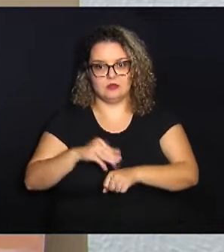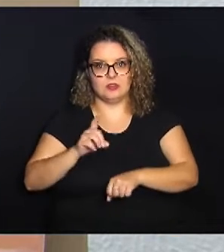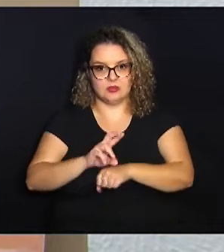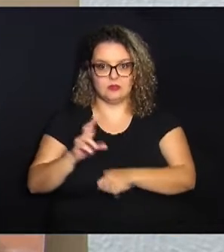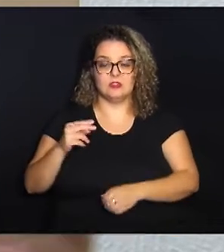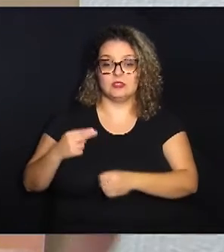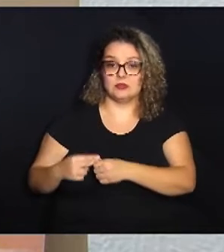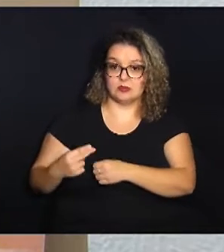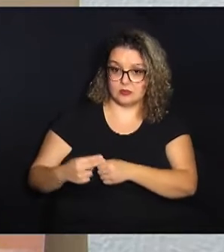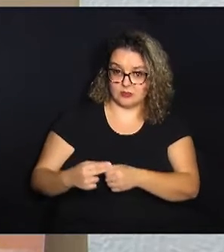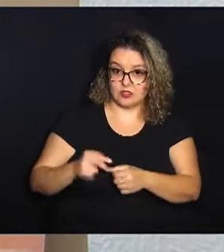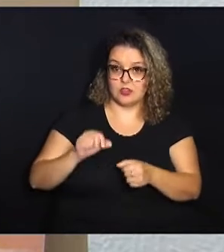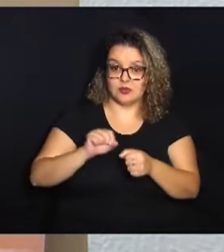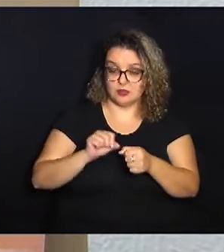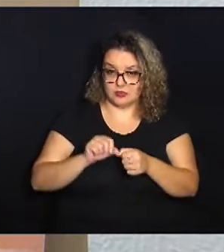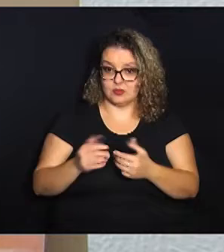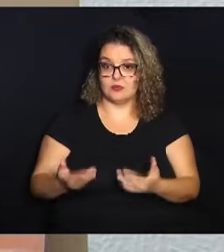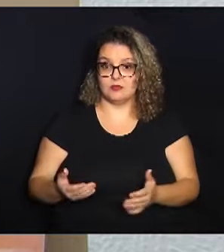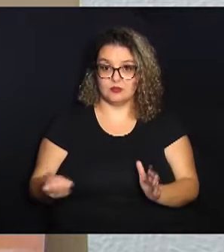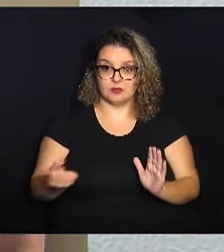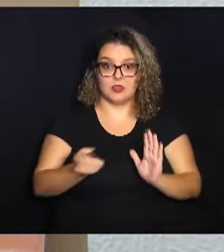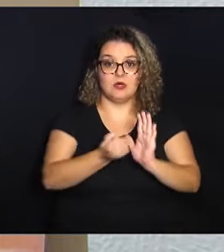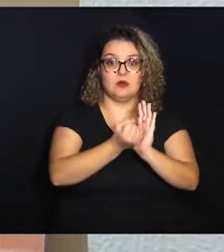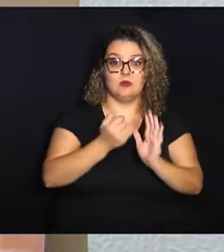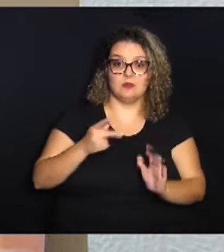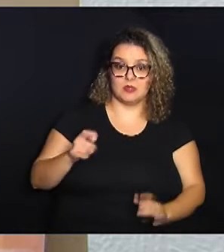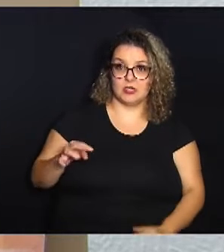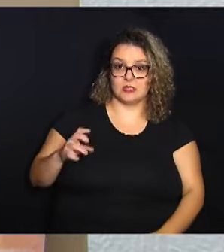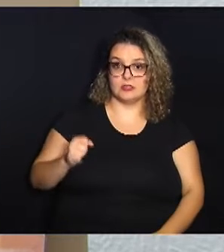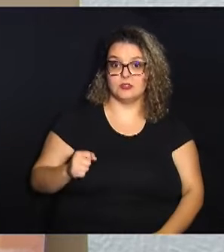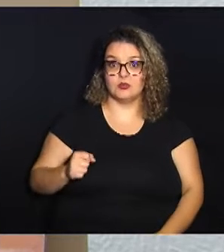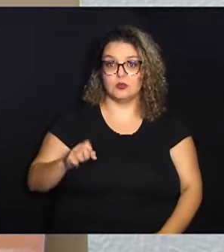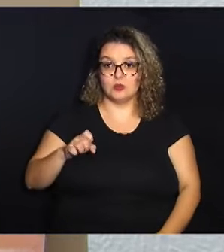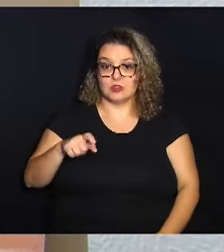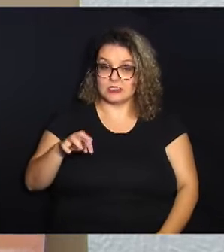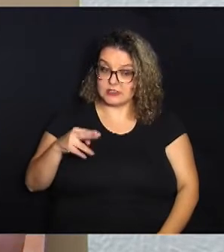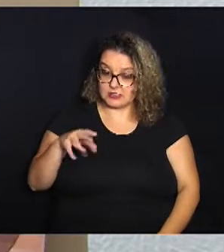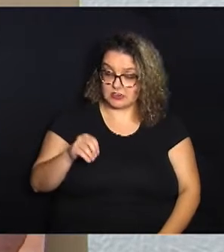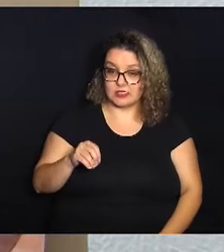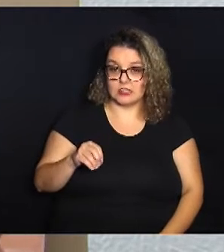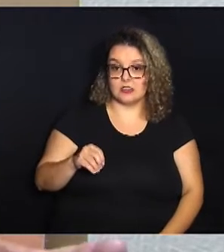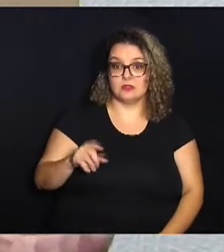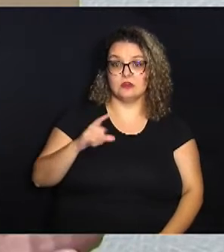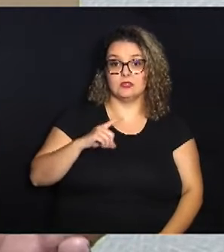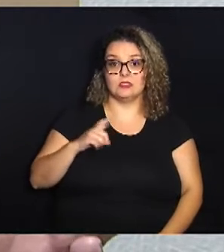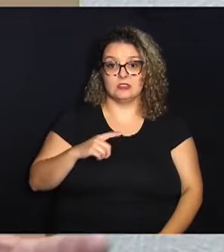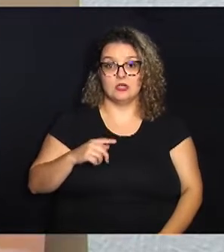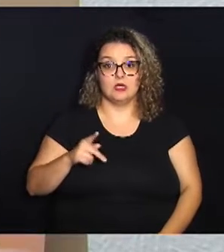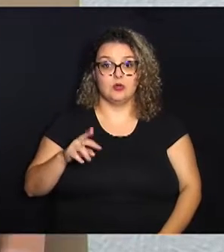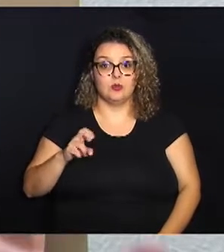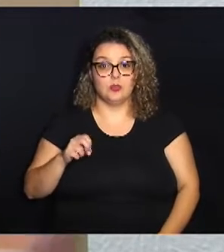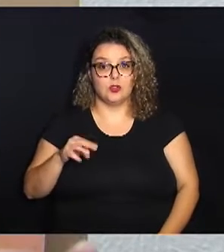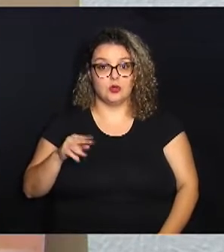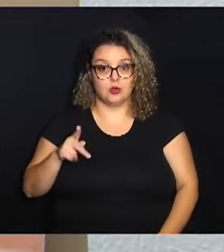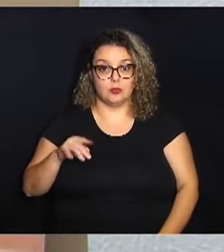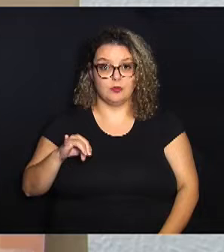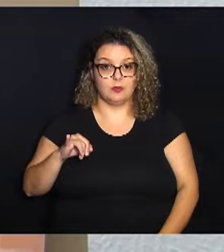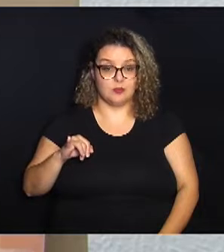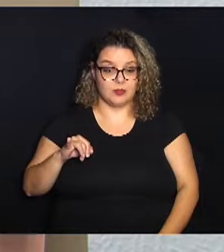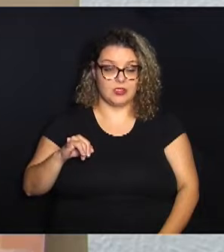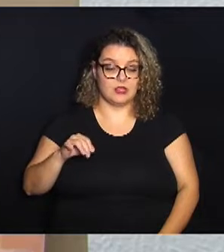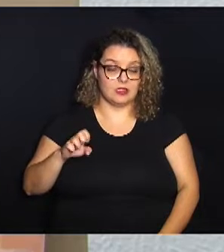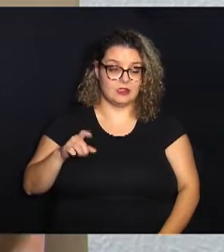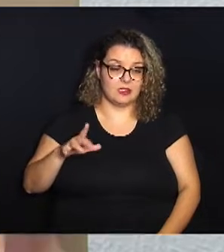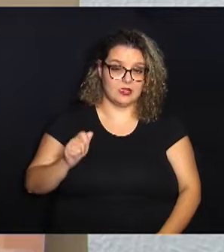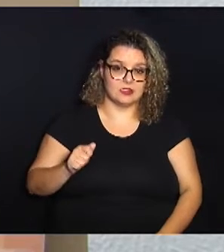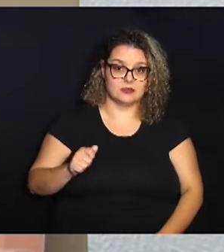Unicamp, que foi feita uma patente, e o extrato da jabuticaba ele tem propriedades antioxidantes e anti-inflamatórias muito interessantes